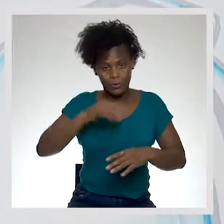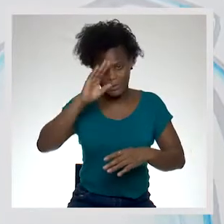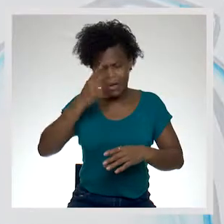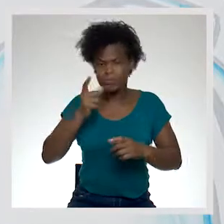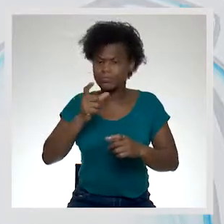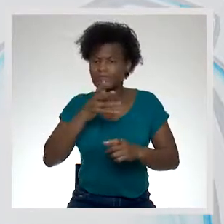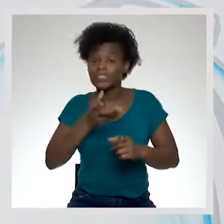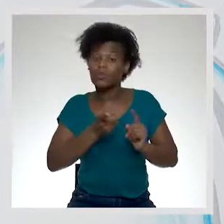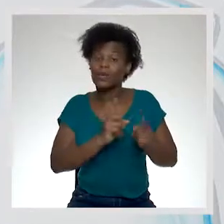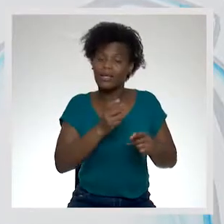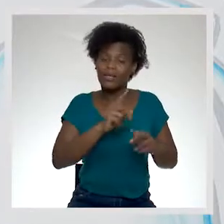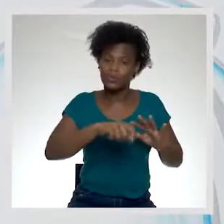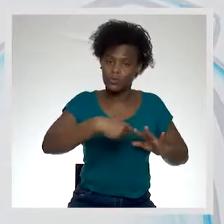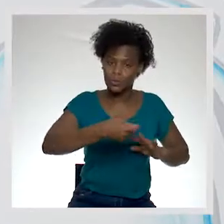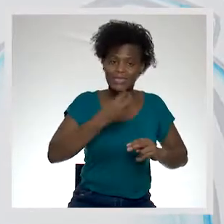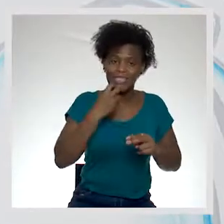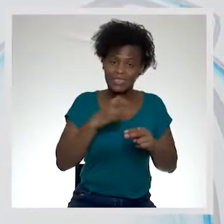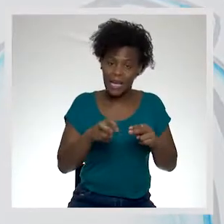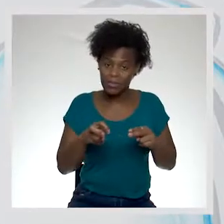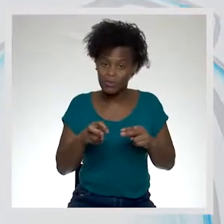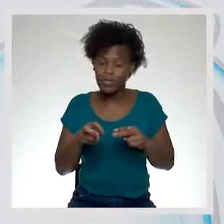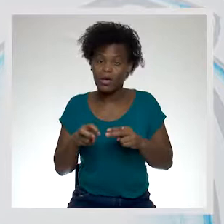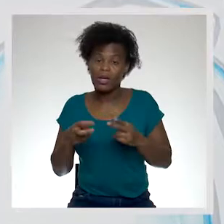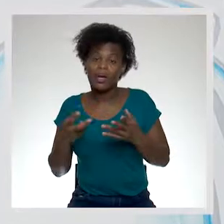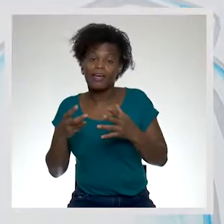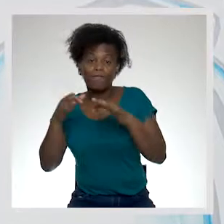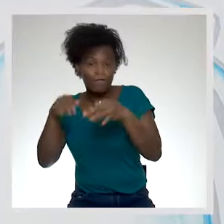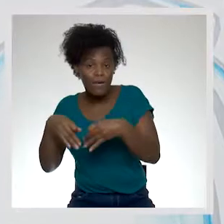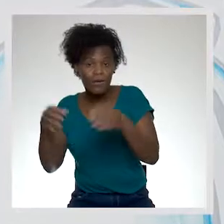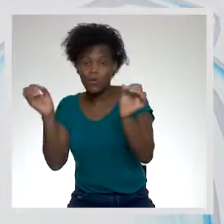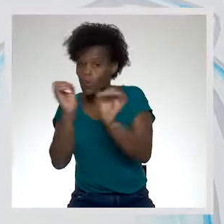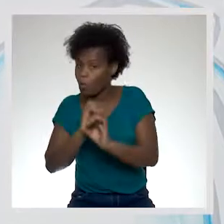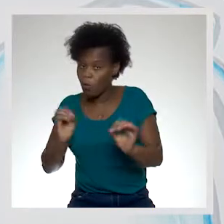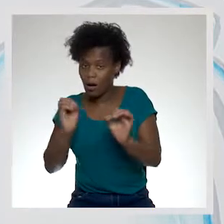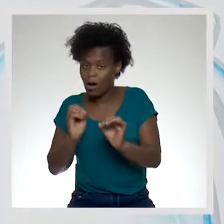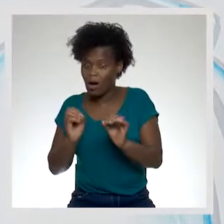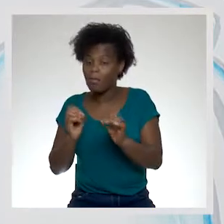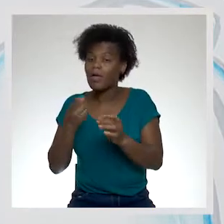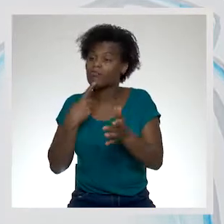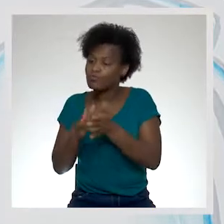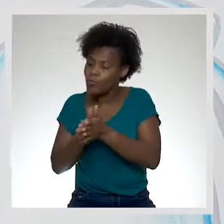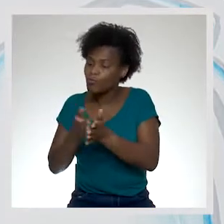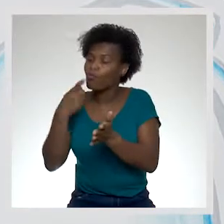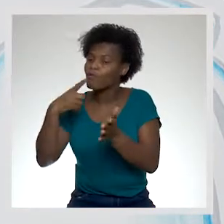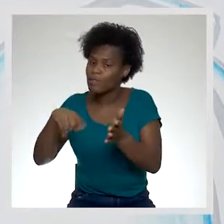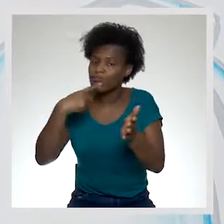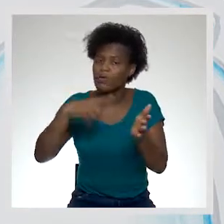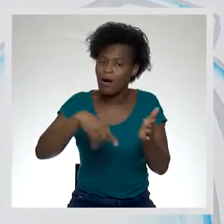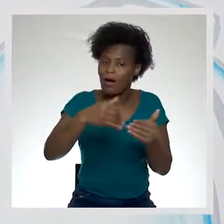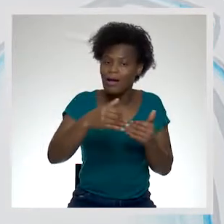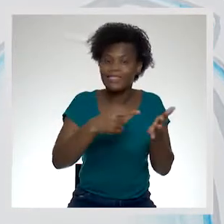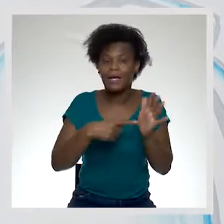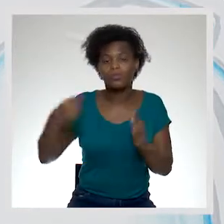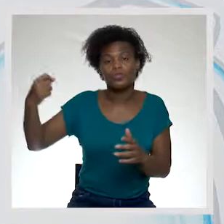conceito dos recursos energéticos renováveis. Renováveis são aqueles que renovam. No caso